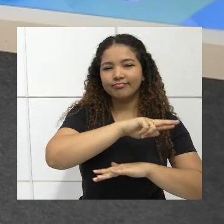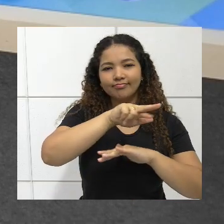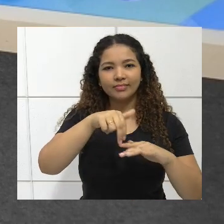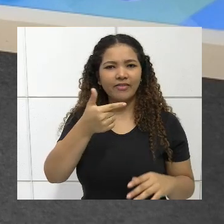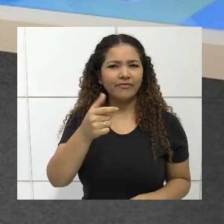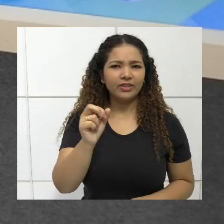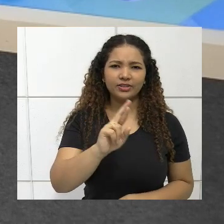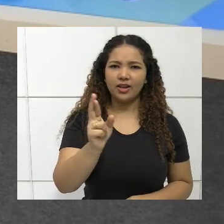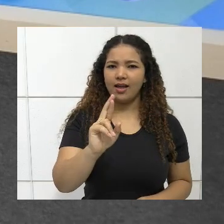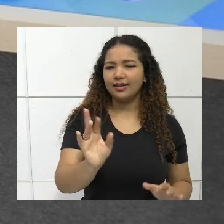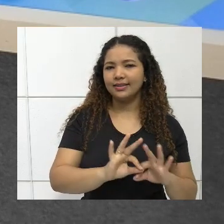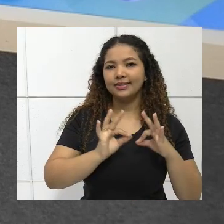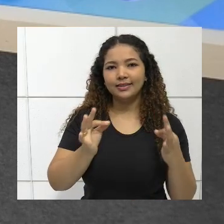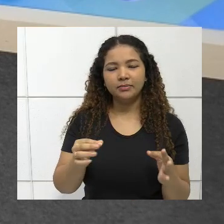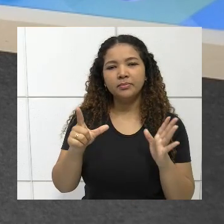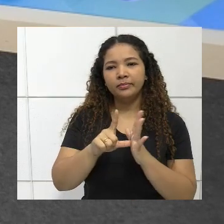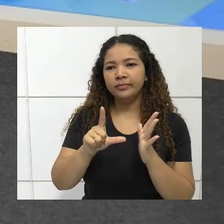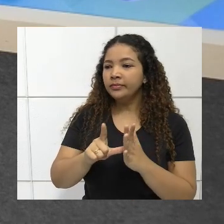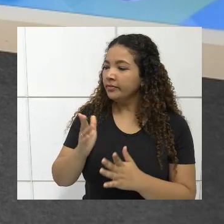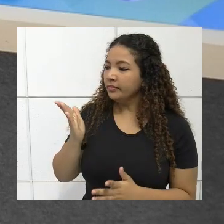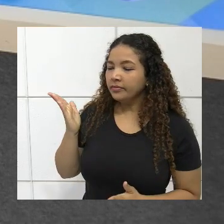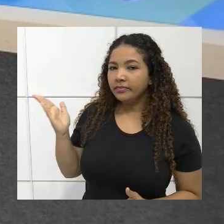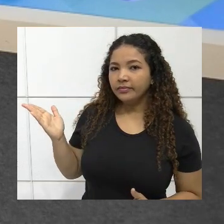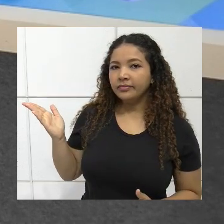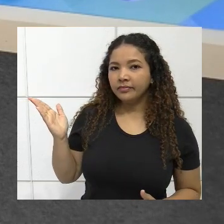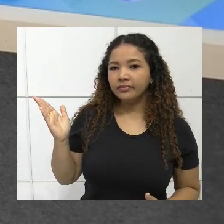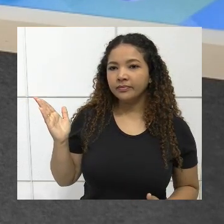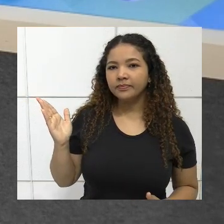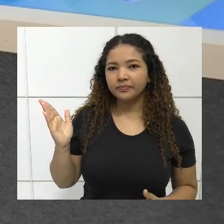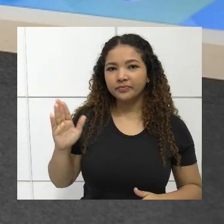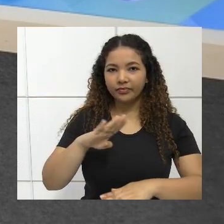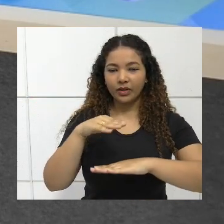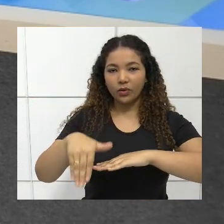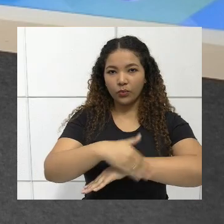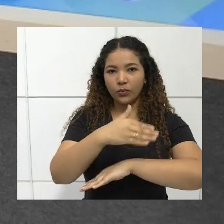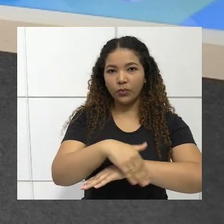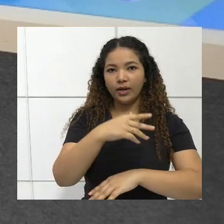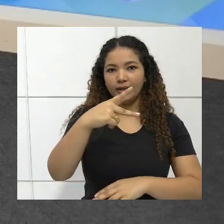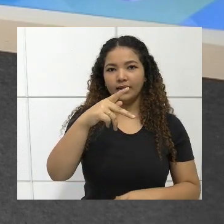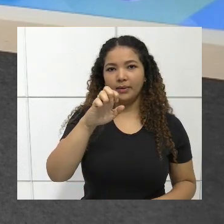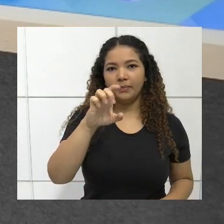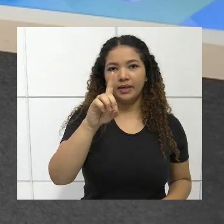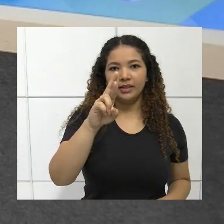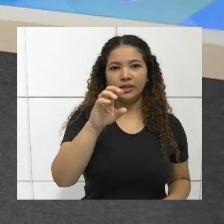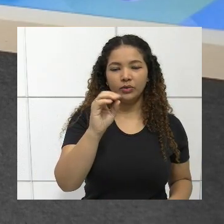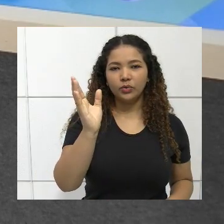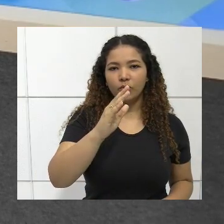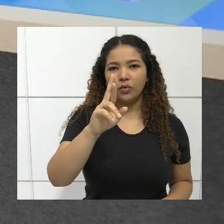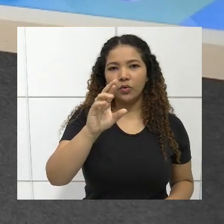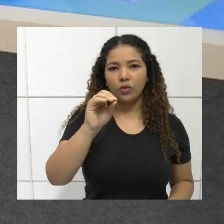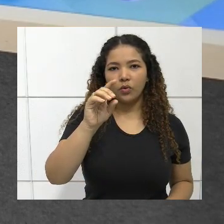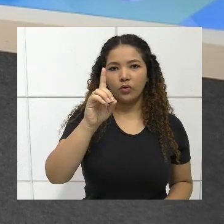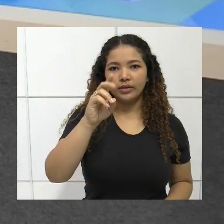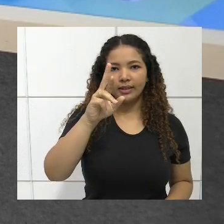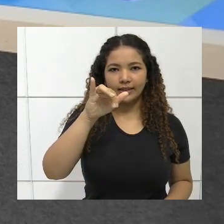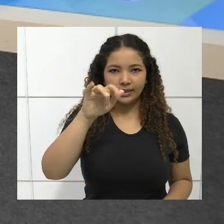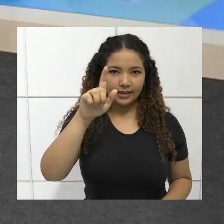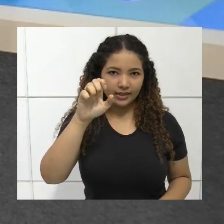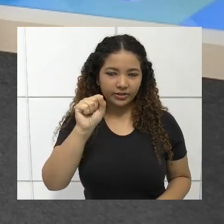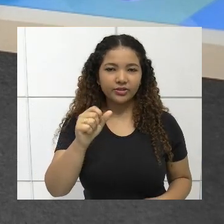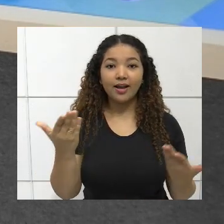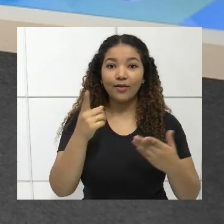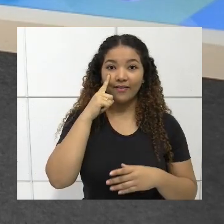na Paraíba Top 20, fica na Pedro Rodrigues, Centro Comercial de Abaetetuba, Paraíba Top 20. Vamos